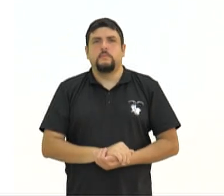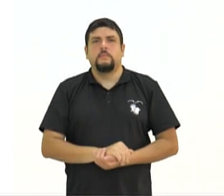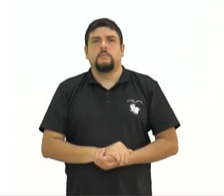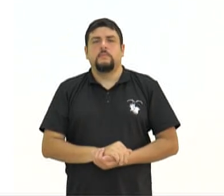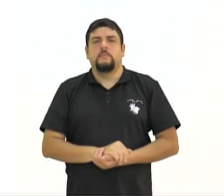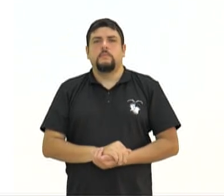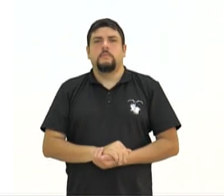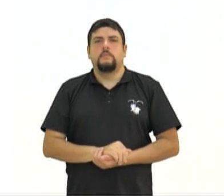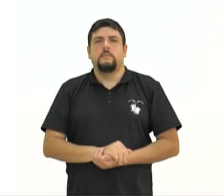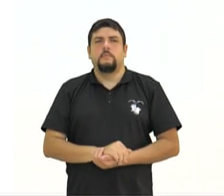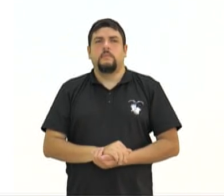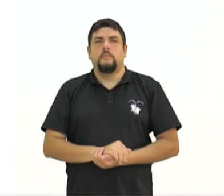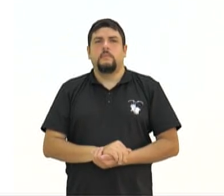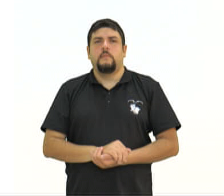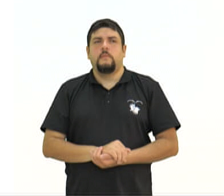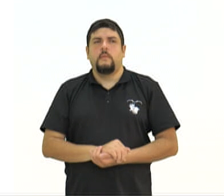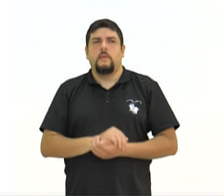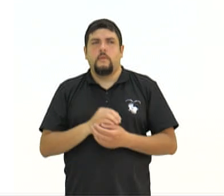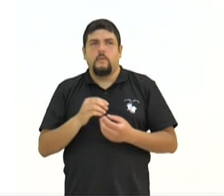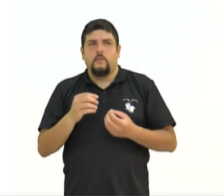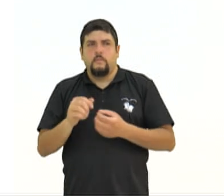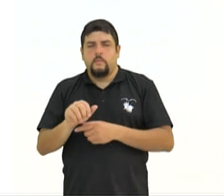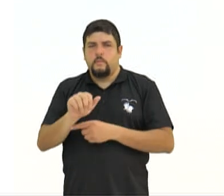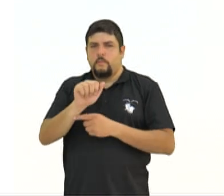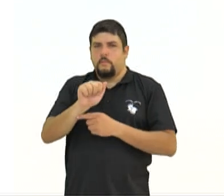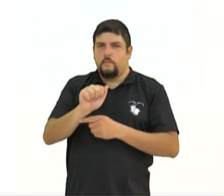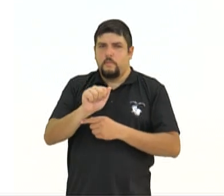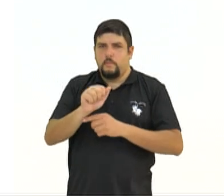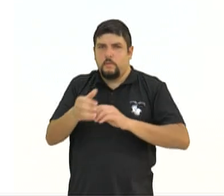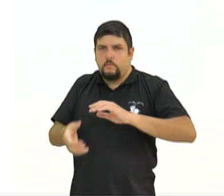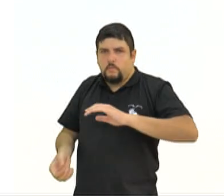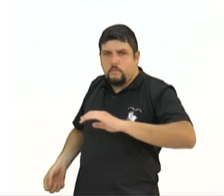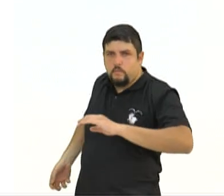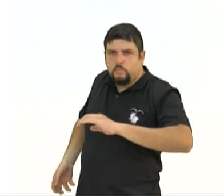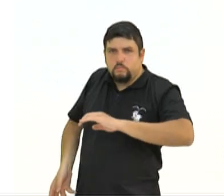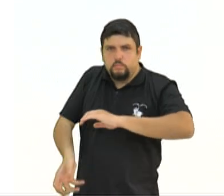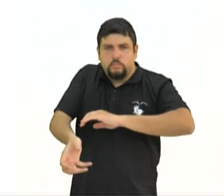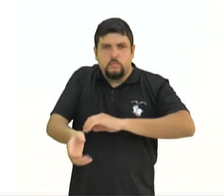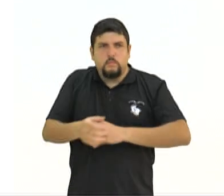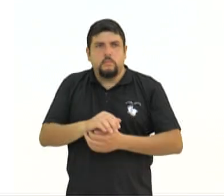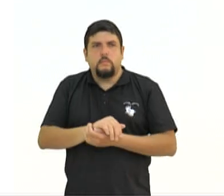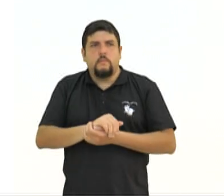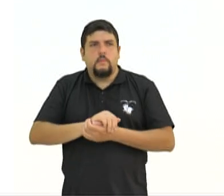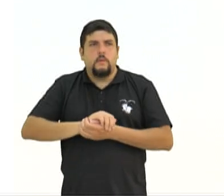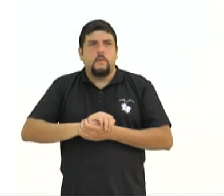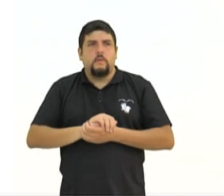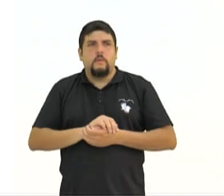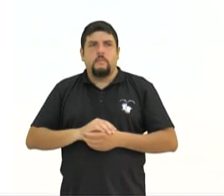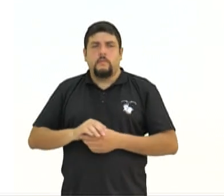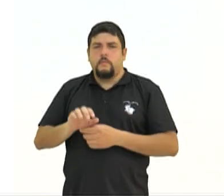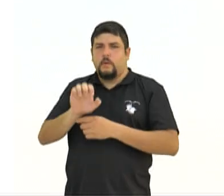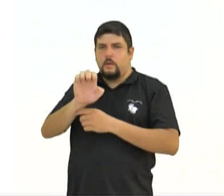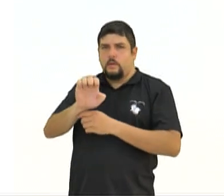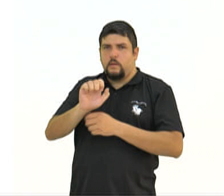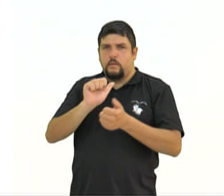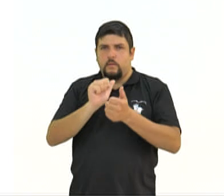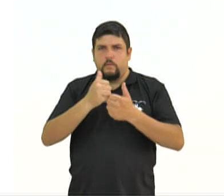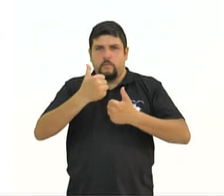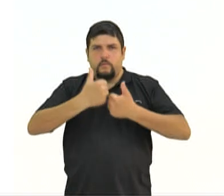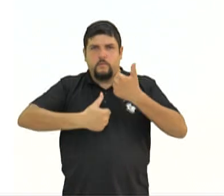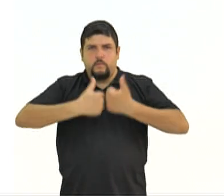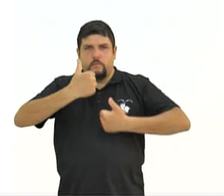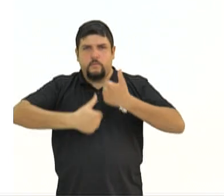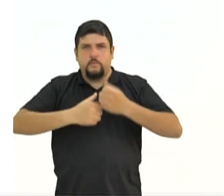los bolos. Acá temos E, el fútbol, a pelota, a bola de futebol. Em